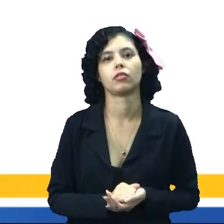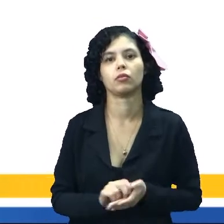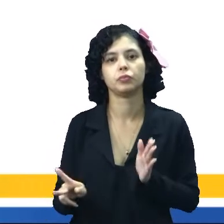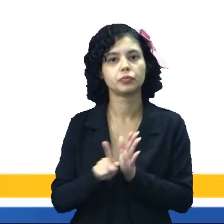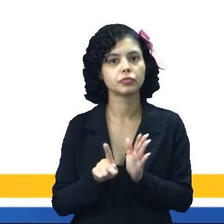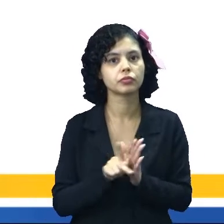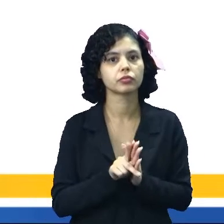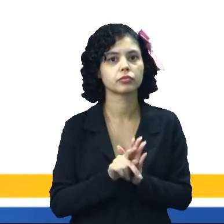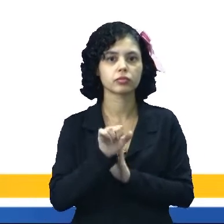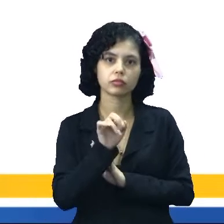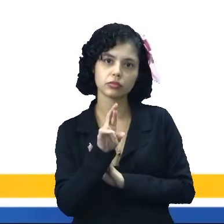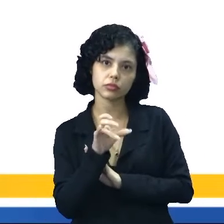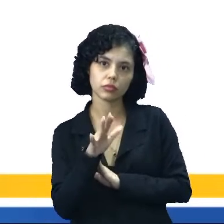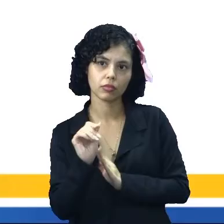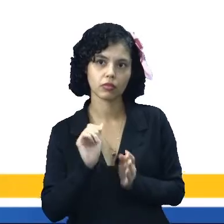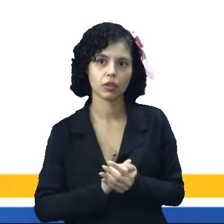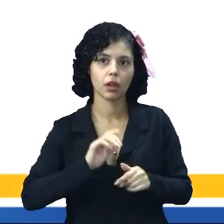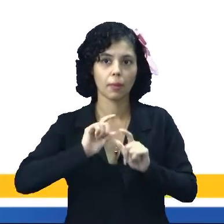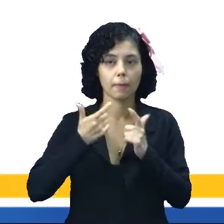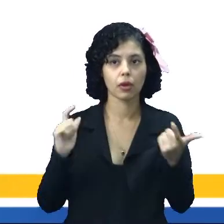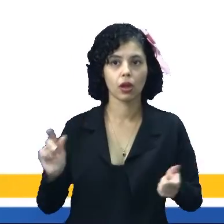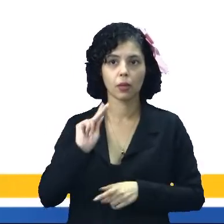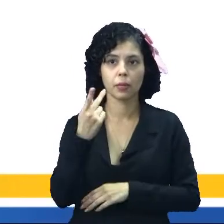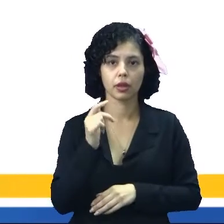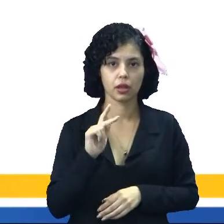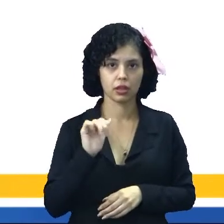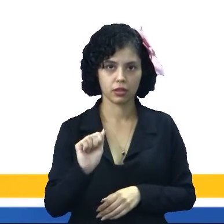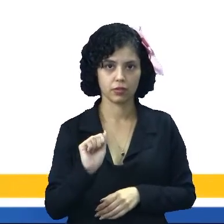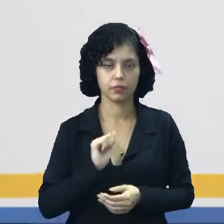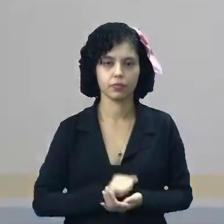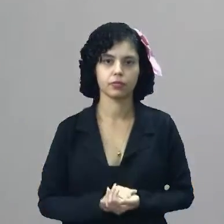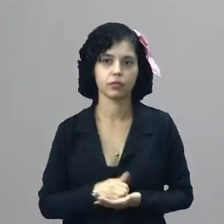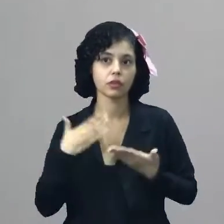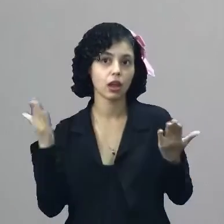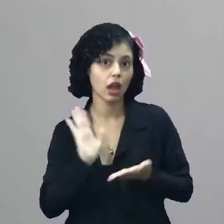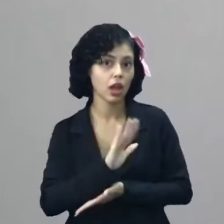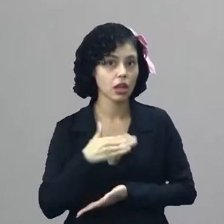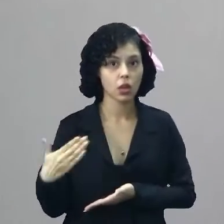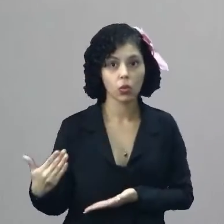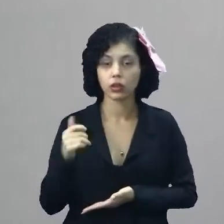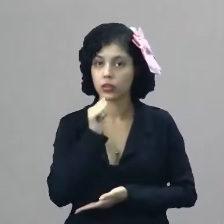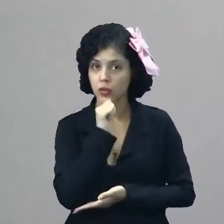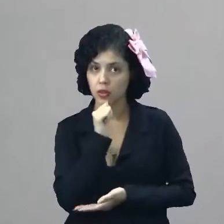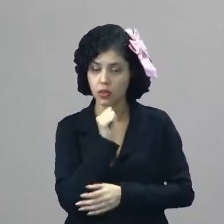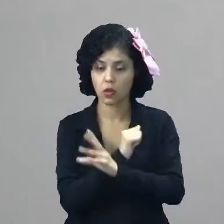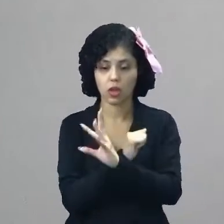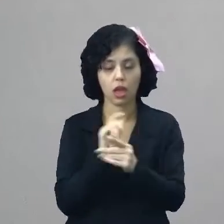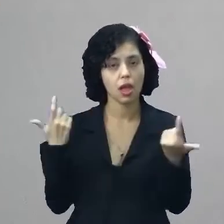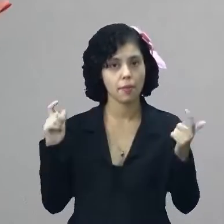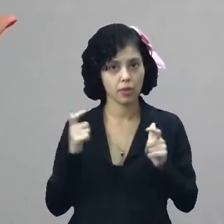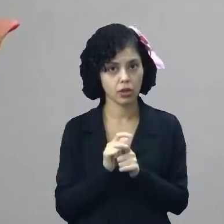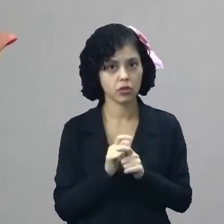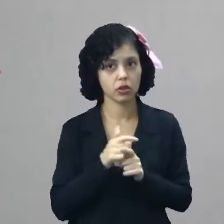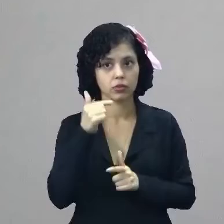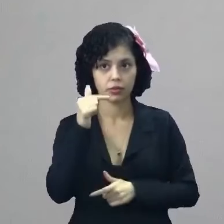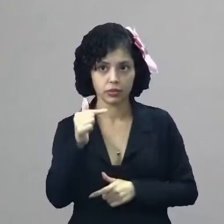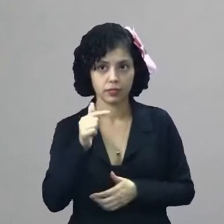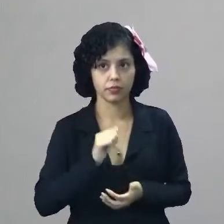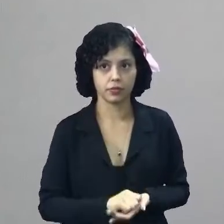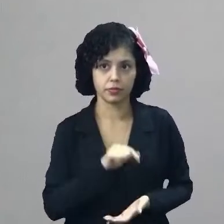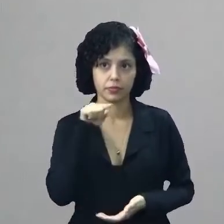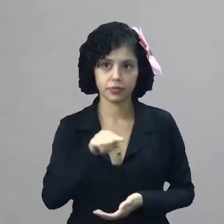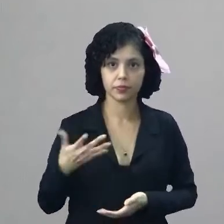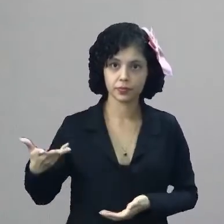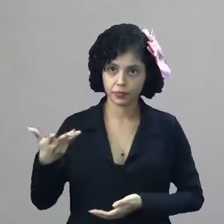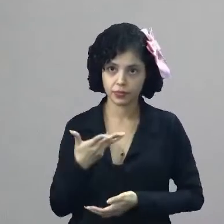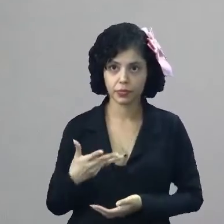uma solução, maior será o pH da solução. Ou seja, enquanto nos ácidos o pH era menor do que 7, aqui